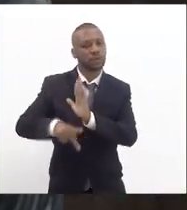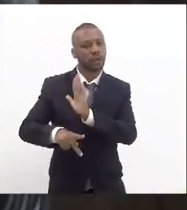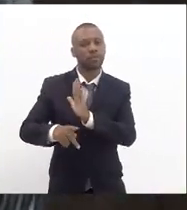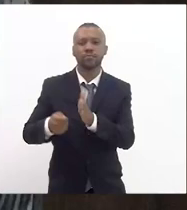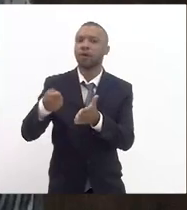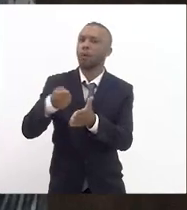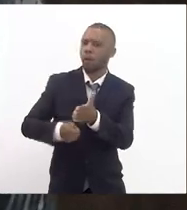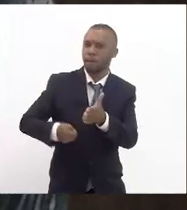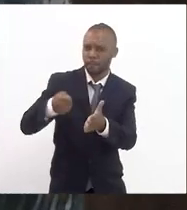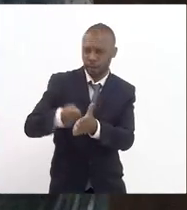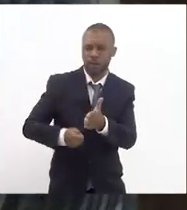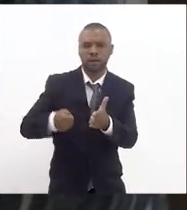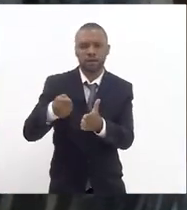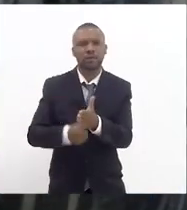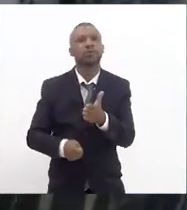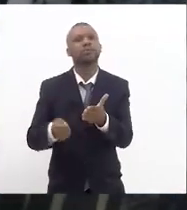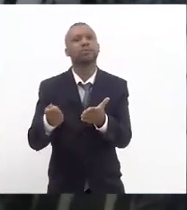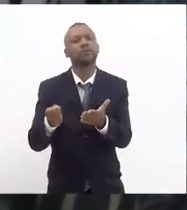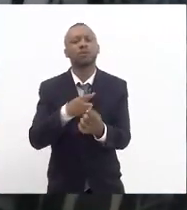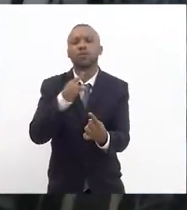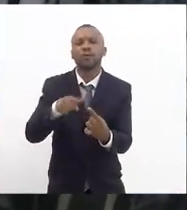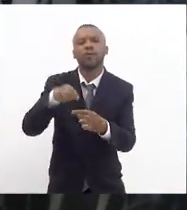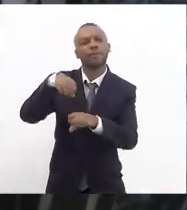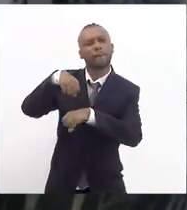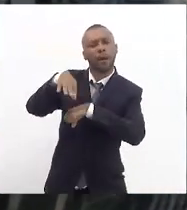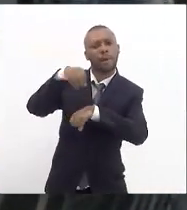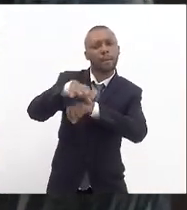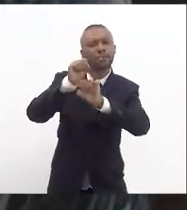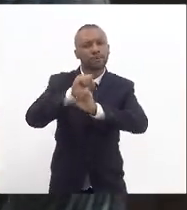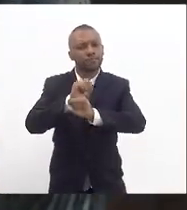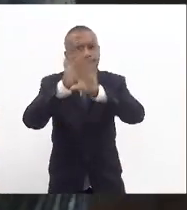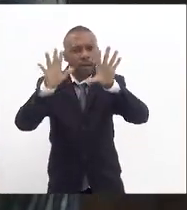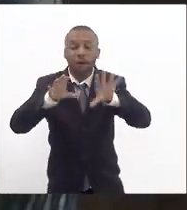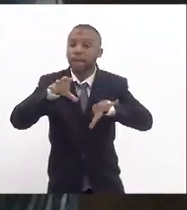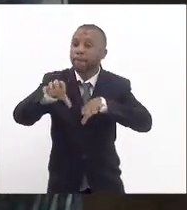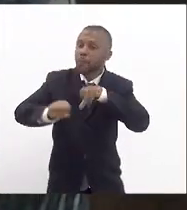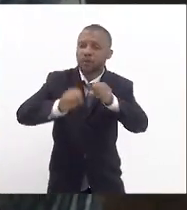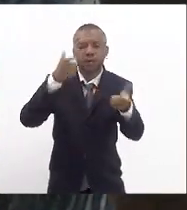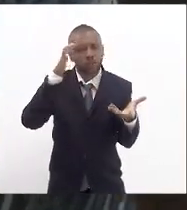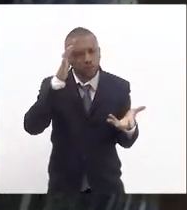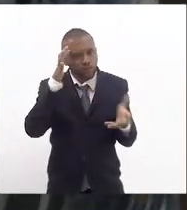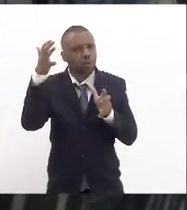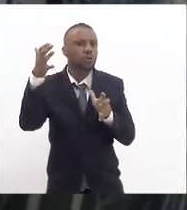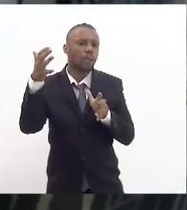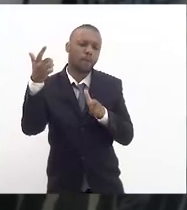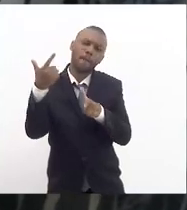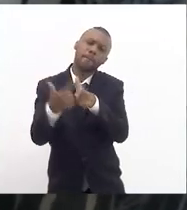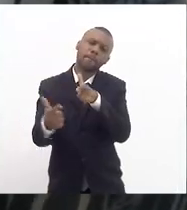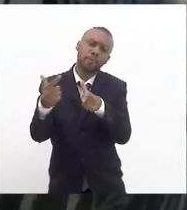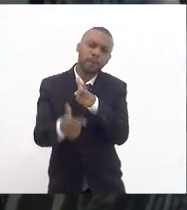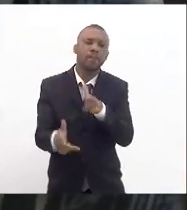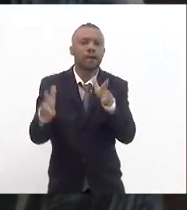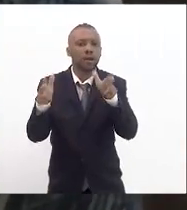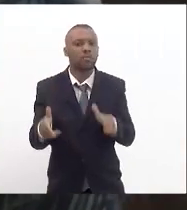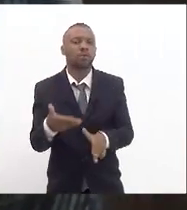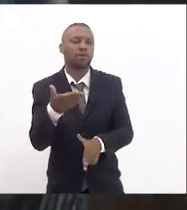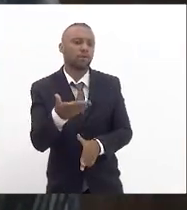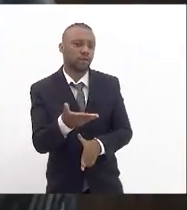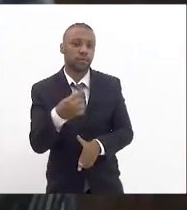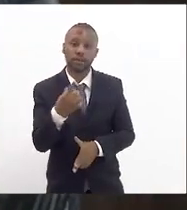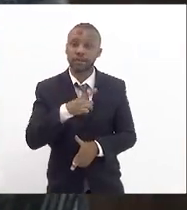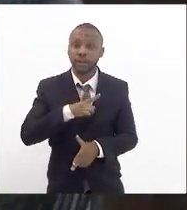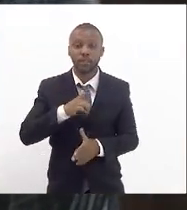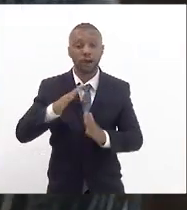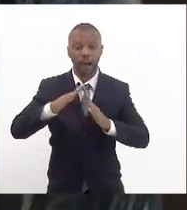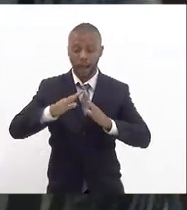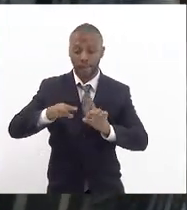combate, de esclarecimento, de busca de soluções para um problema crônico como esse. Nós temos na minha